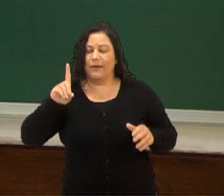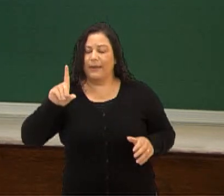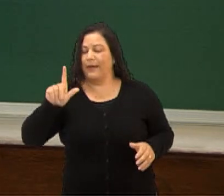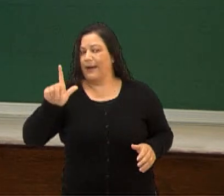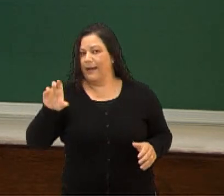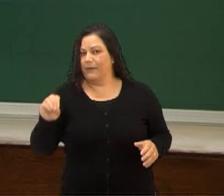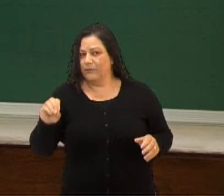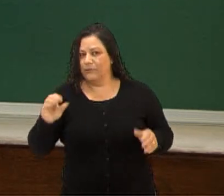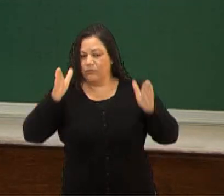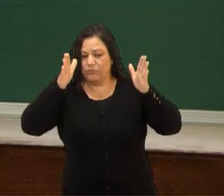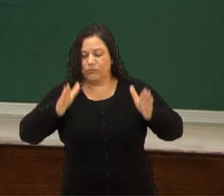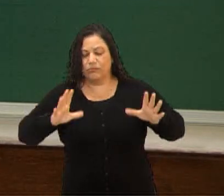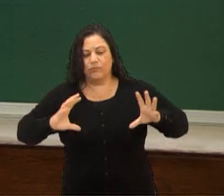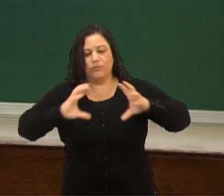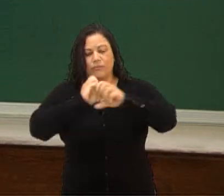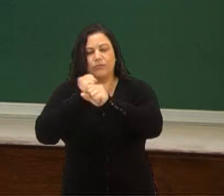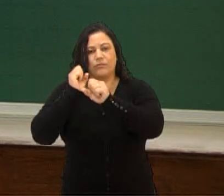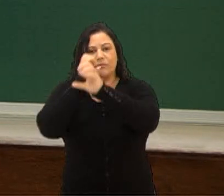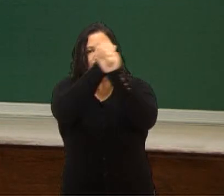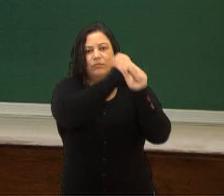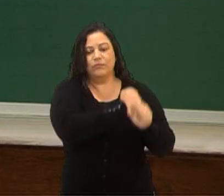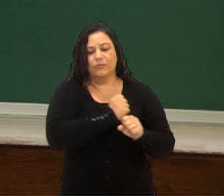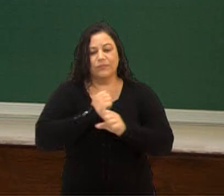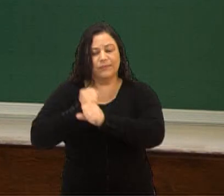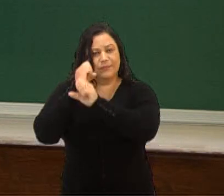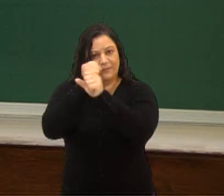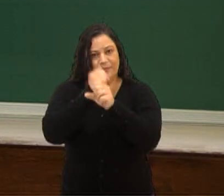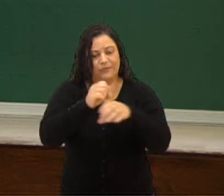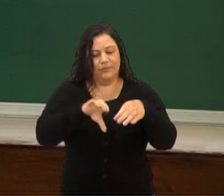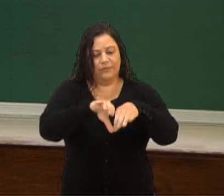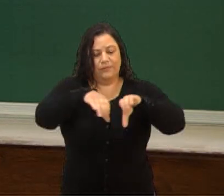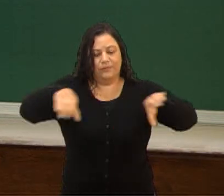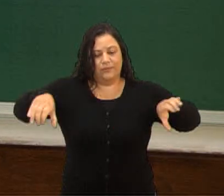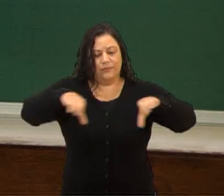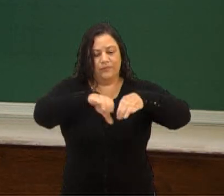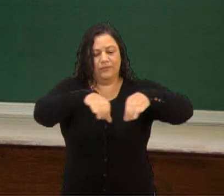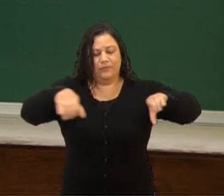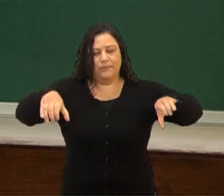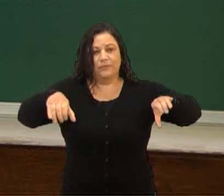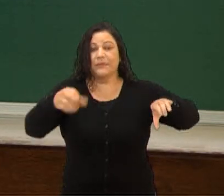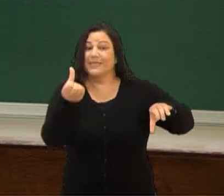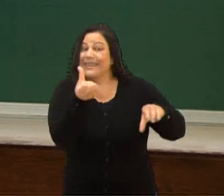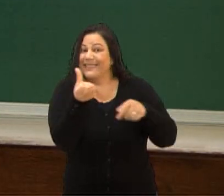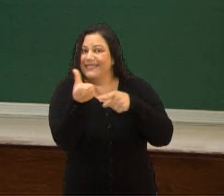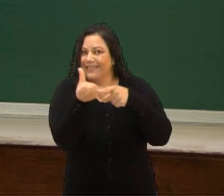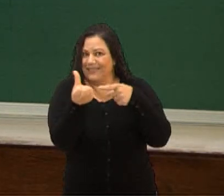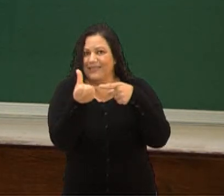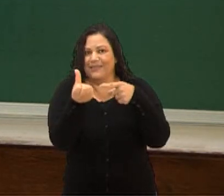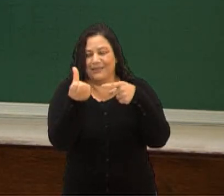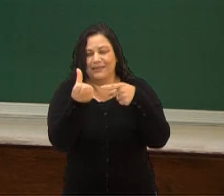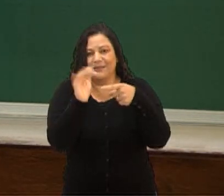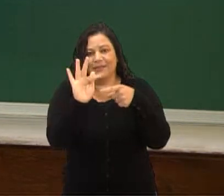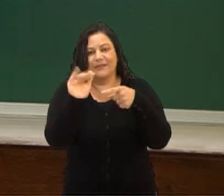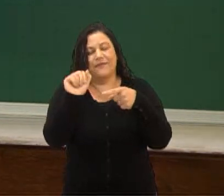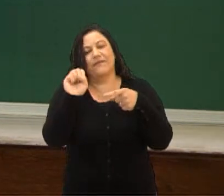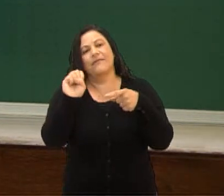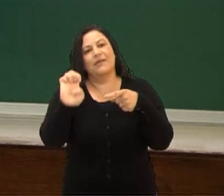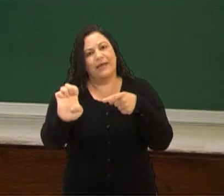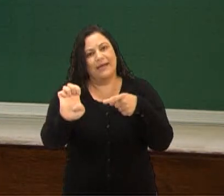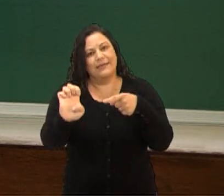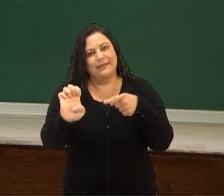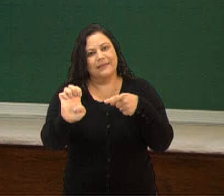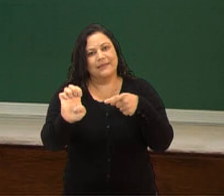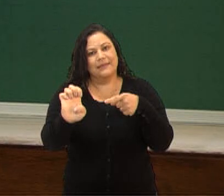somando as faces laterais. Lembrar que é um hexágono, então ela está composta por 6 faces. Nesse caso, pelo formato, são